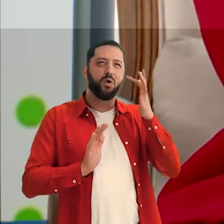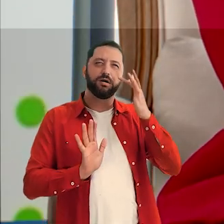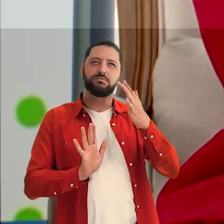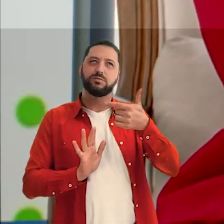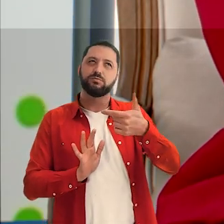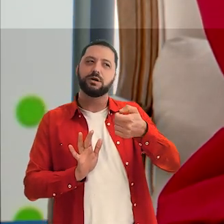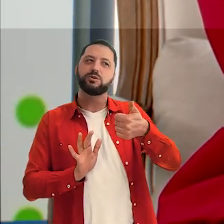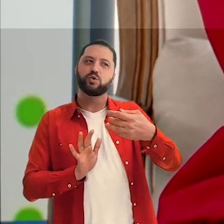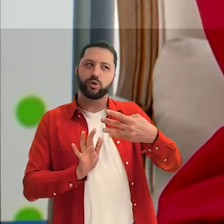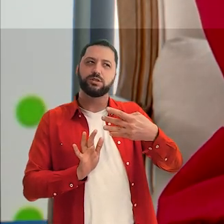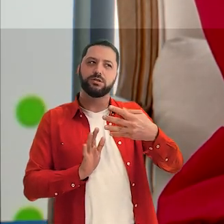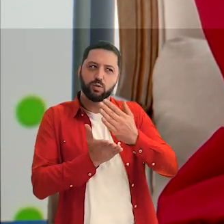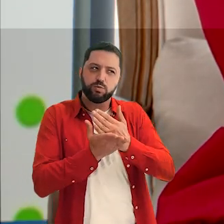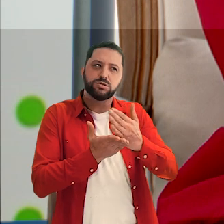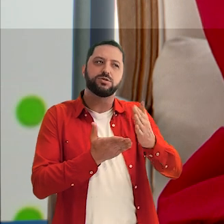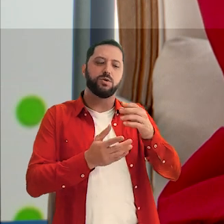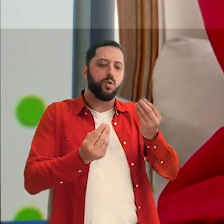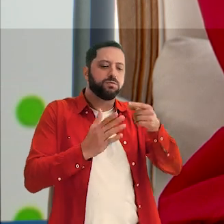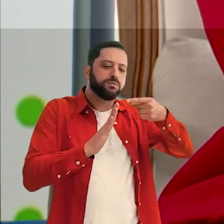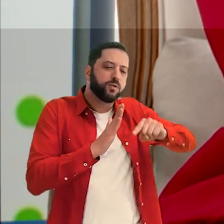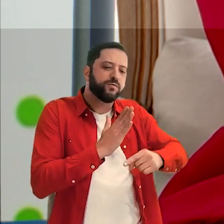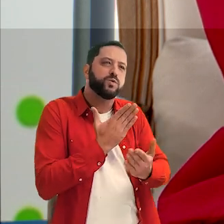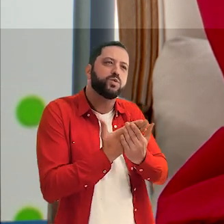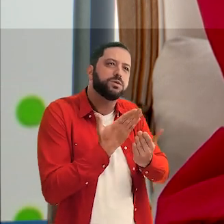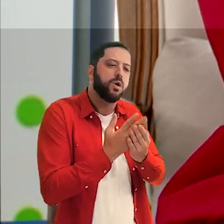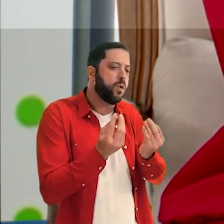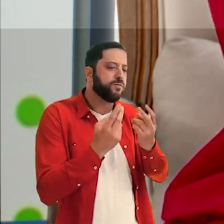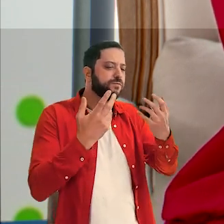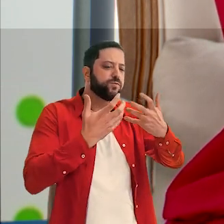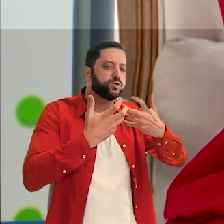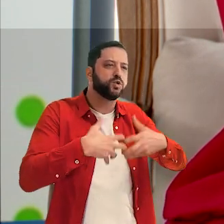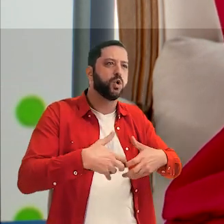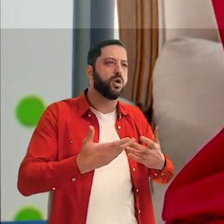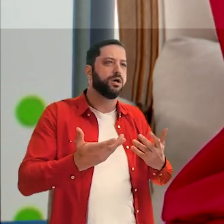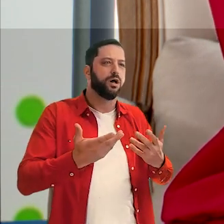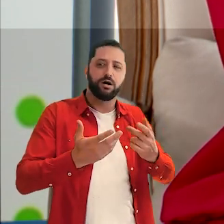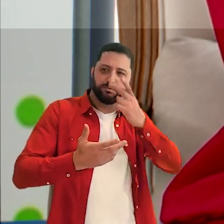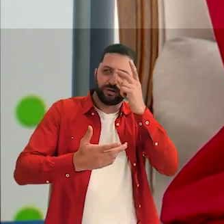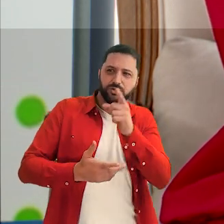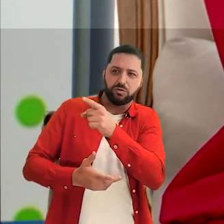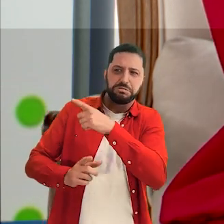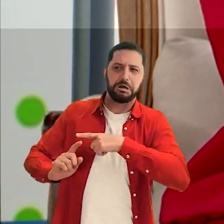2014, salvo engano, porque eu comecei a me tornar inconformada de